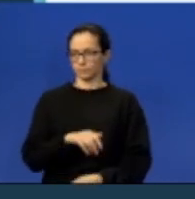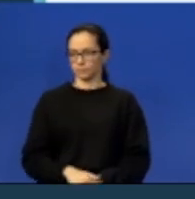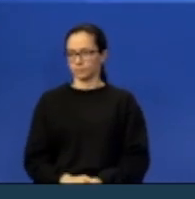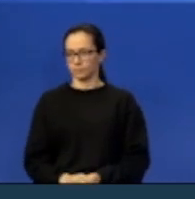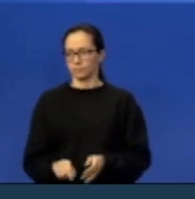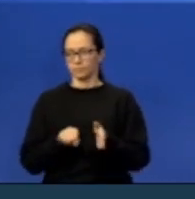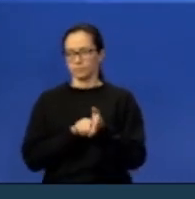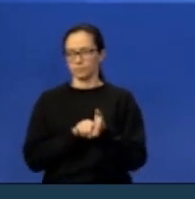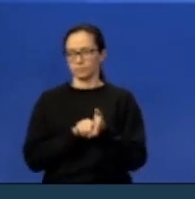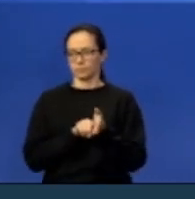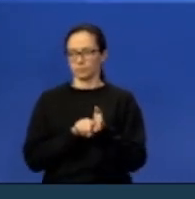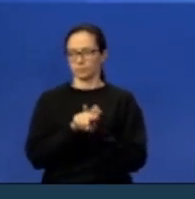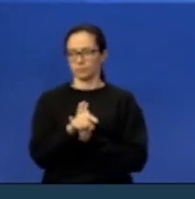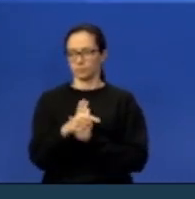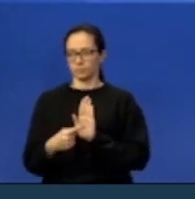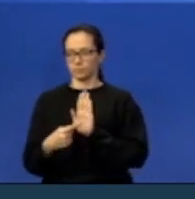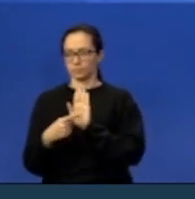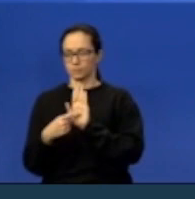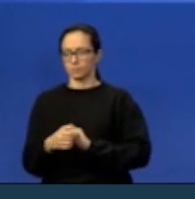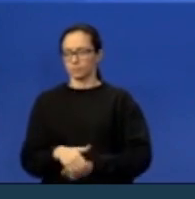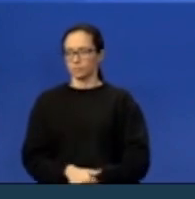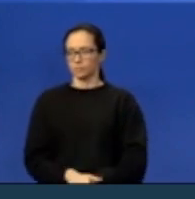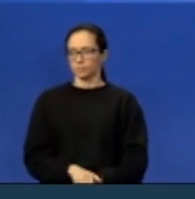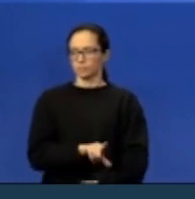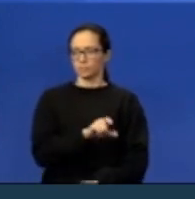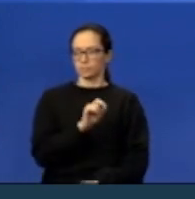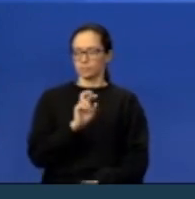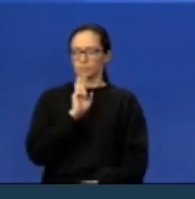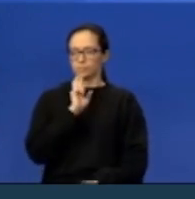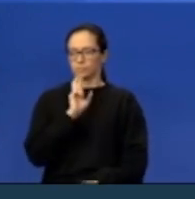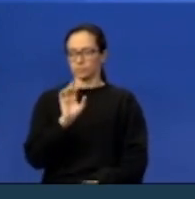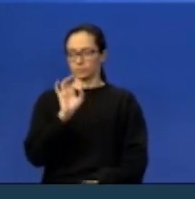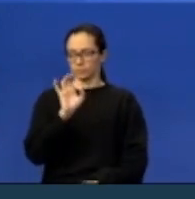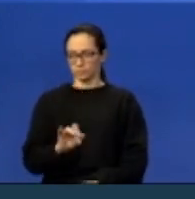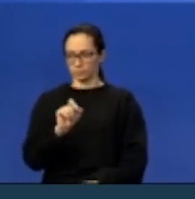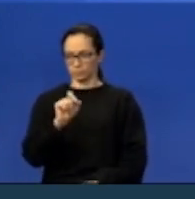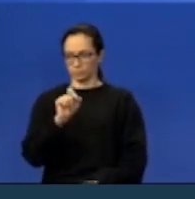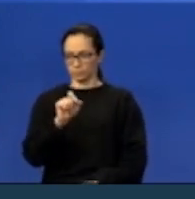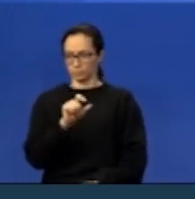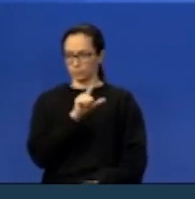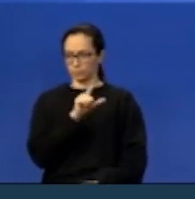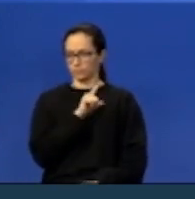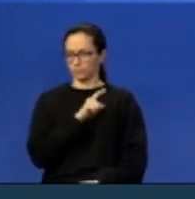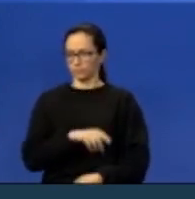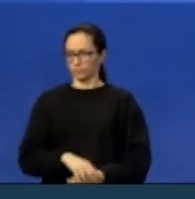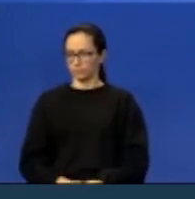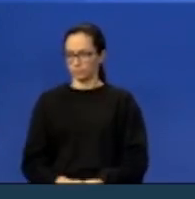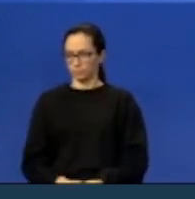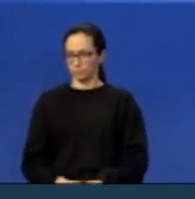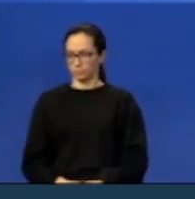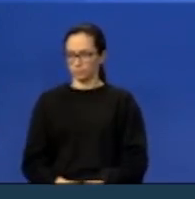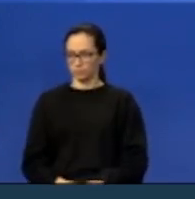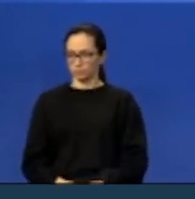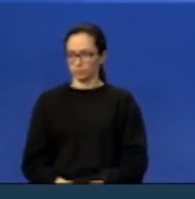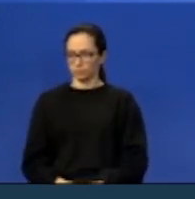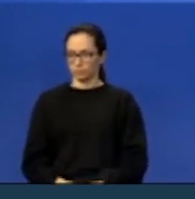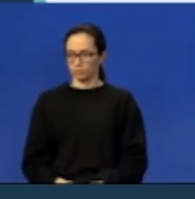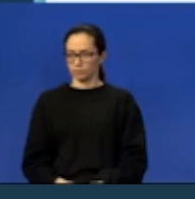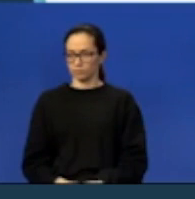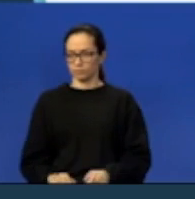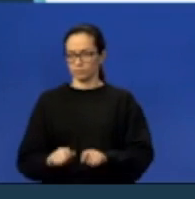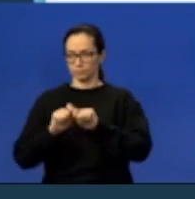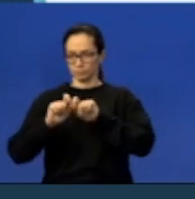nossa interatividade, nós vamos fazer uma atividade referente ao conteúdo do eletrocardiograma. Então, a